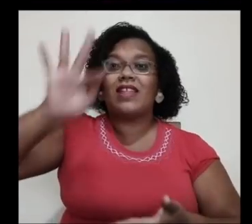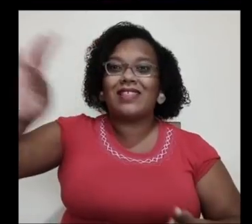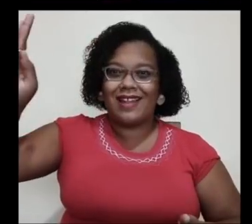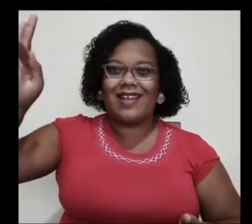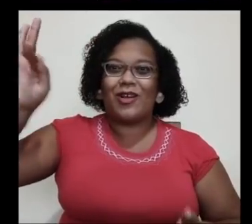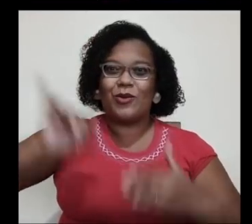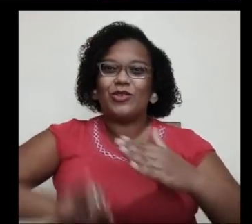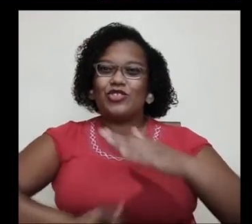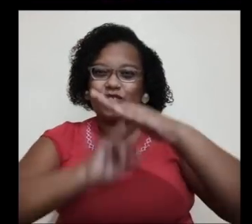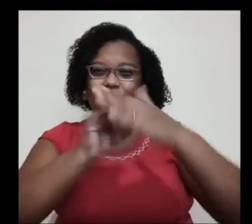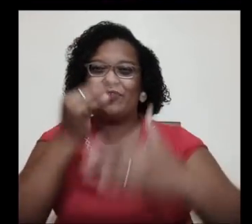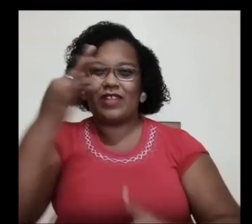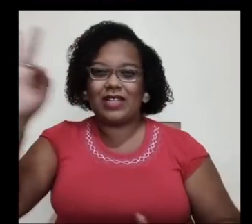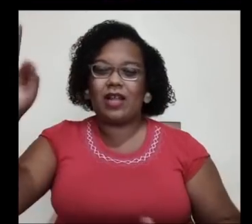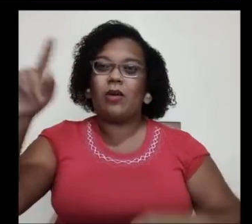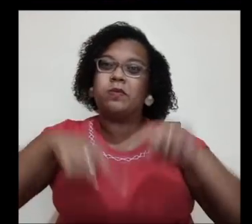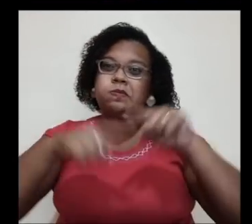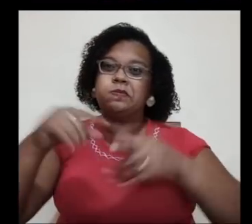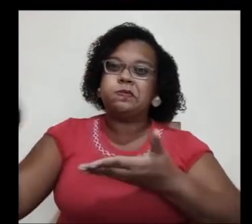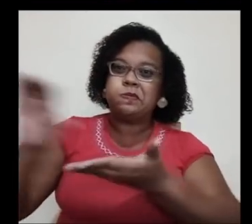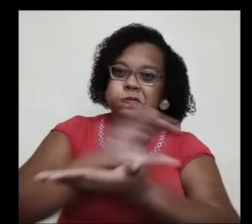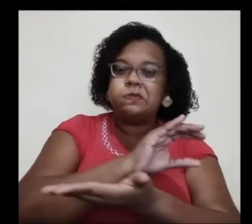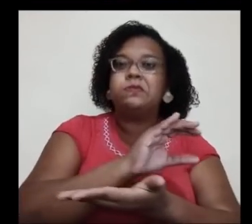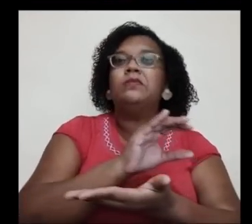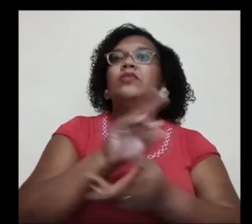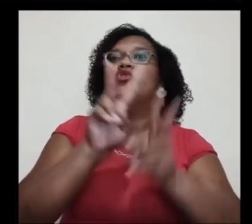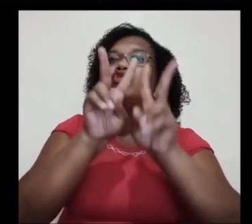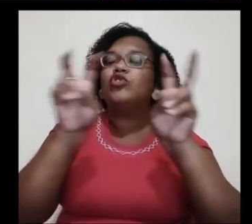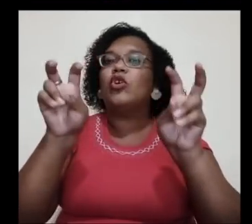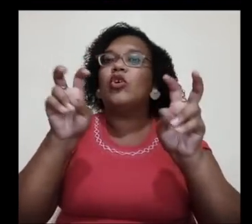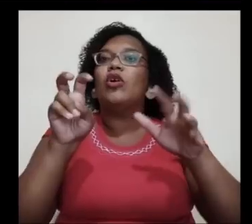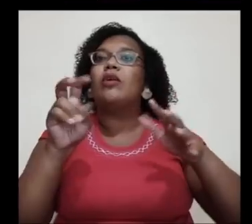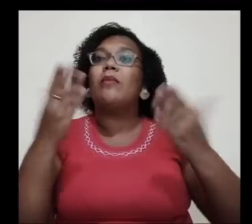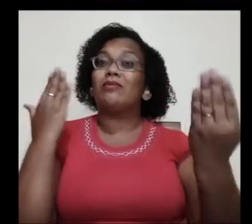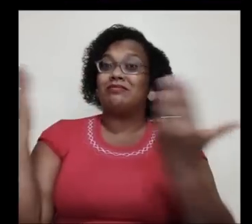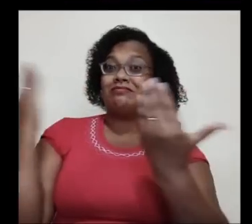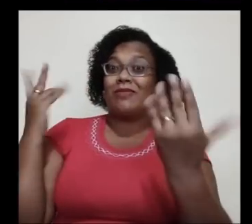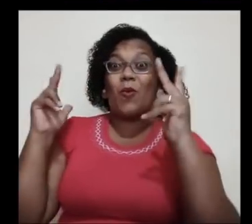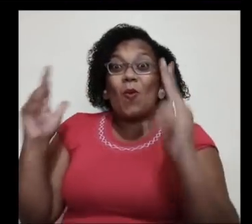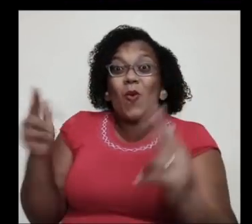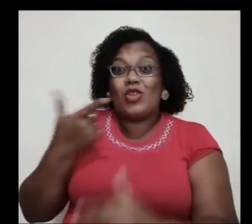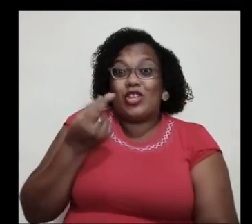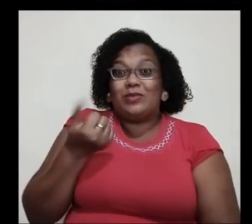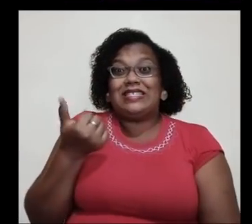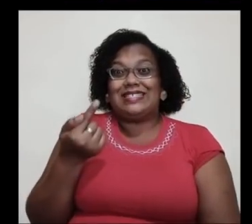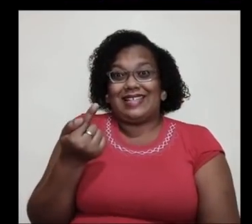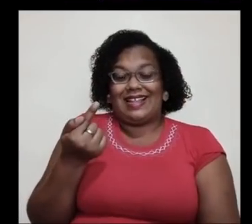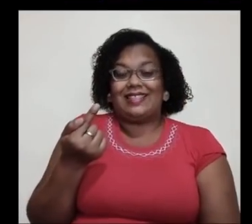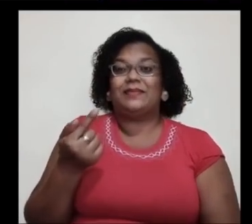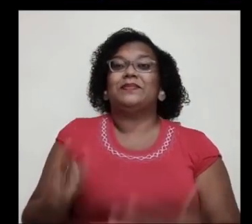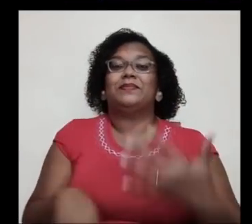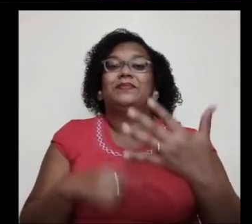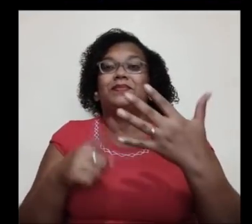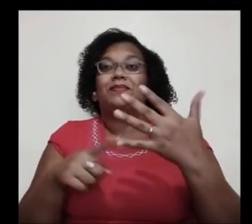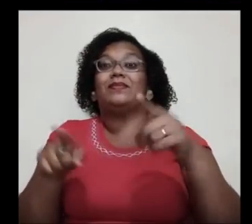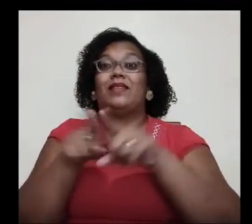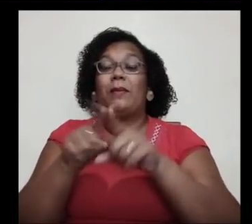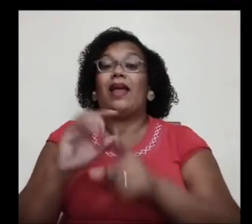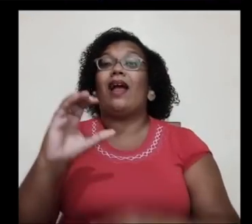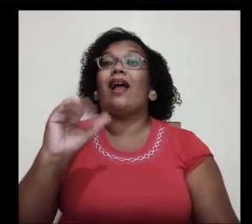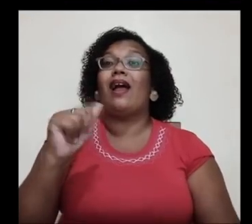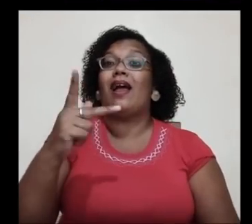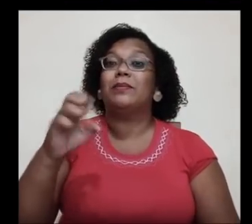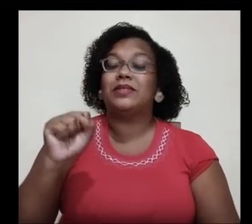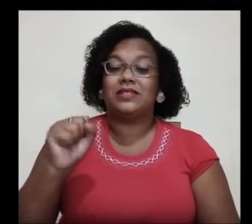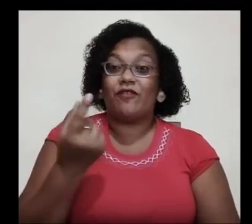institutos federais, os recursos de custeio e investimento a níveis de 2017, a recomposição dos recursos da CAPES, aí o